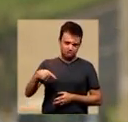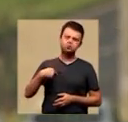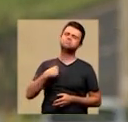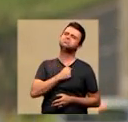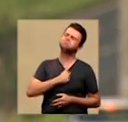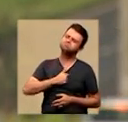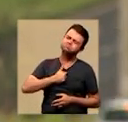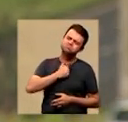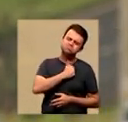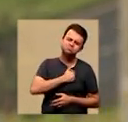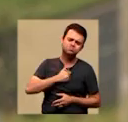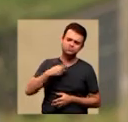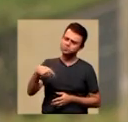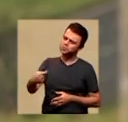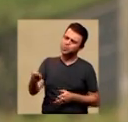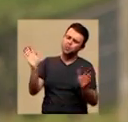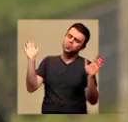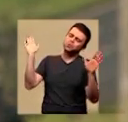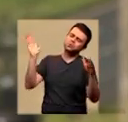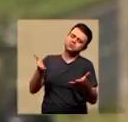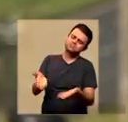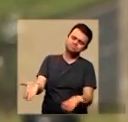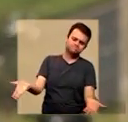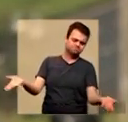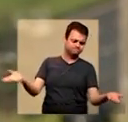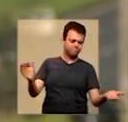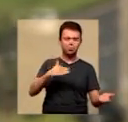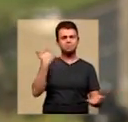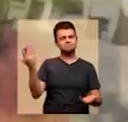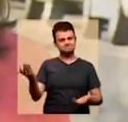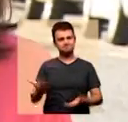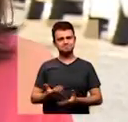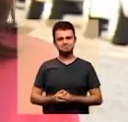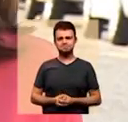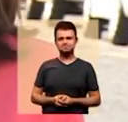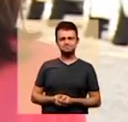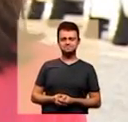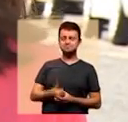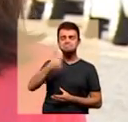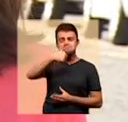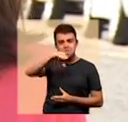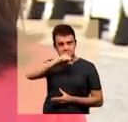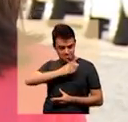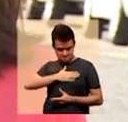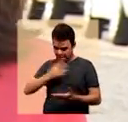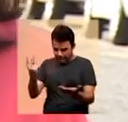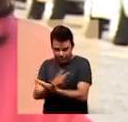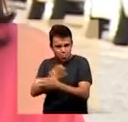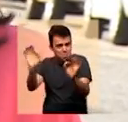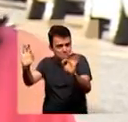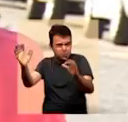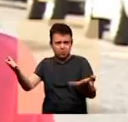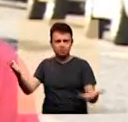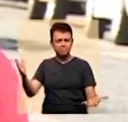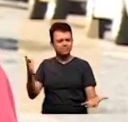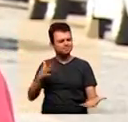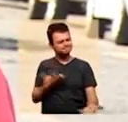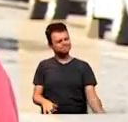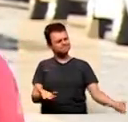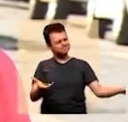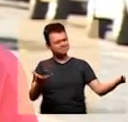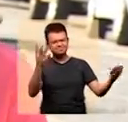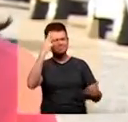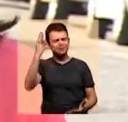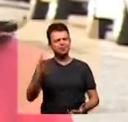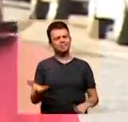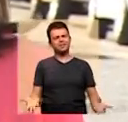né? Um anjinho daquele, não tem outro. Que mal que ele estava fazendo? Não dá para entender.